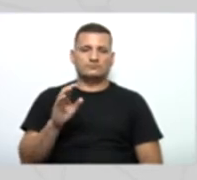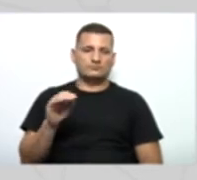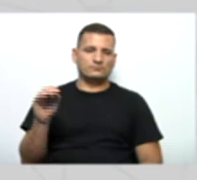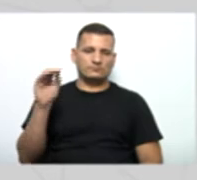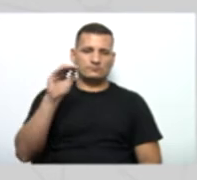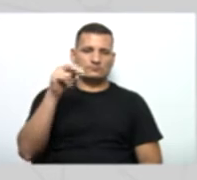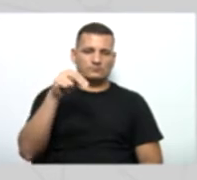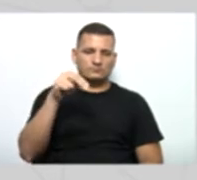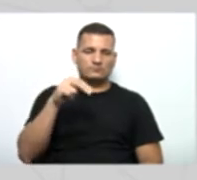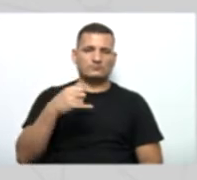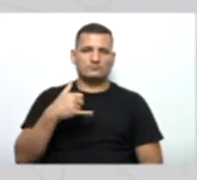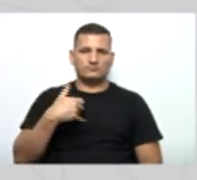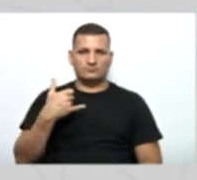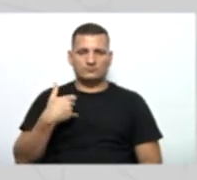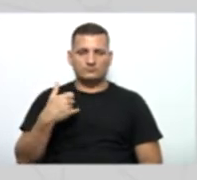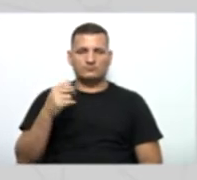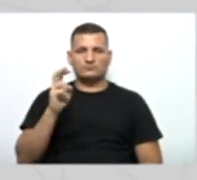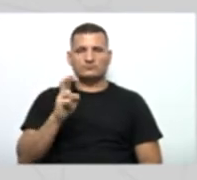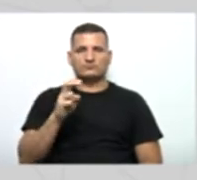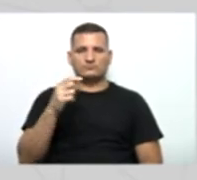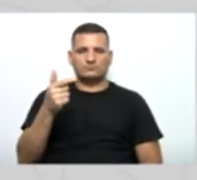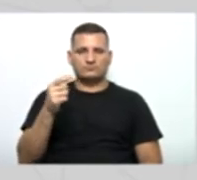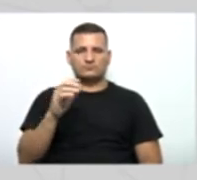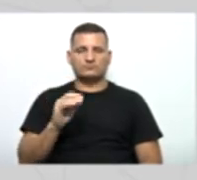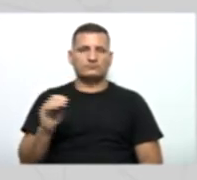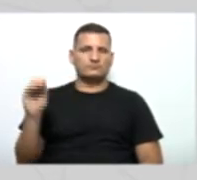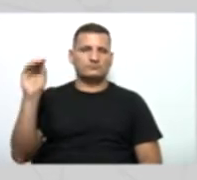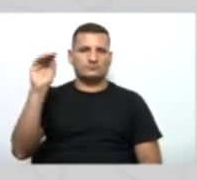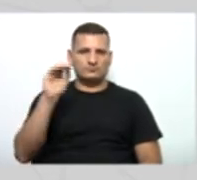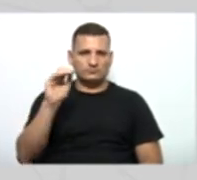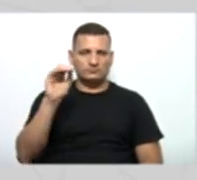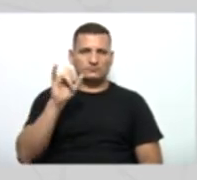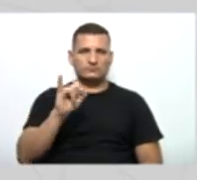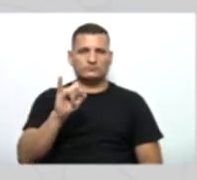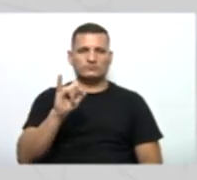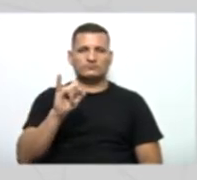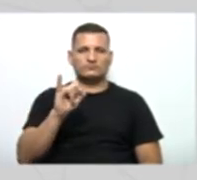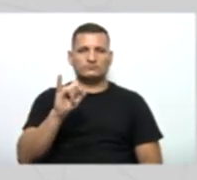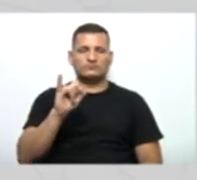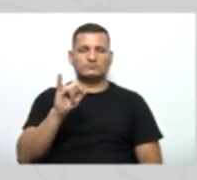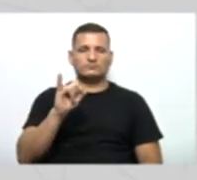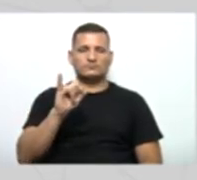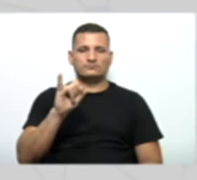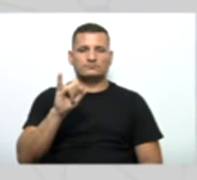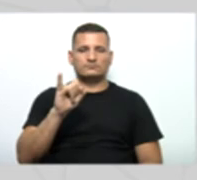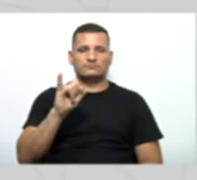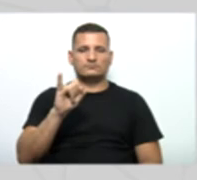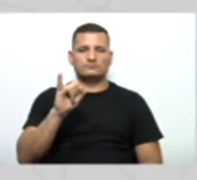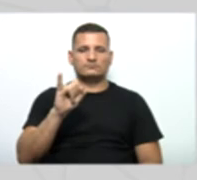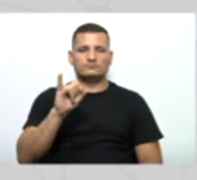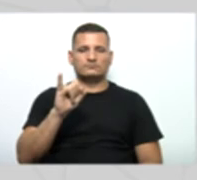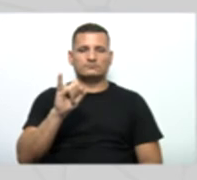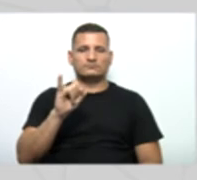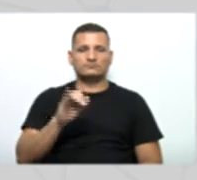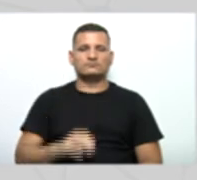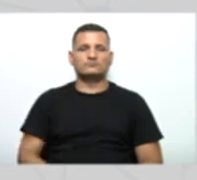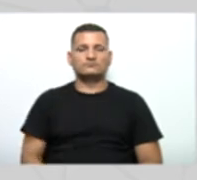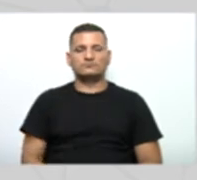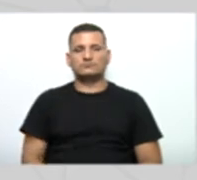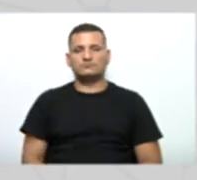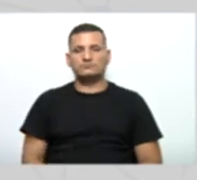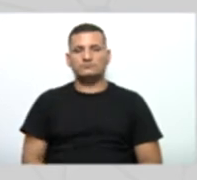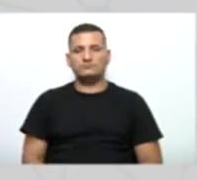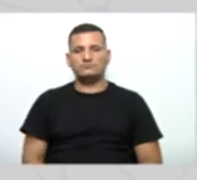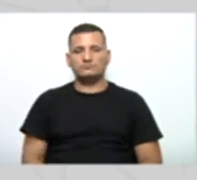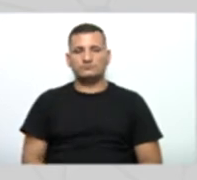aqui a idade 52, que vai vir no parâmetro I e vai ser armazenado no